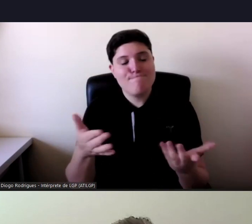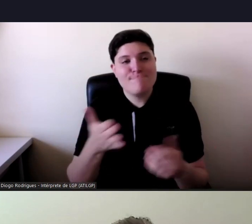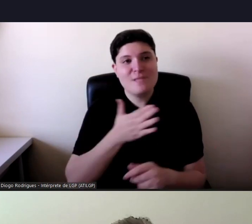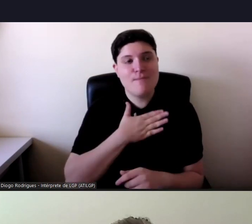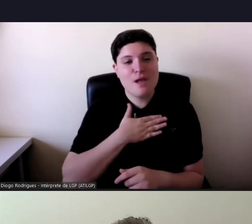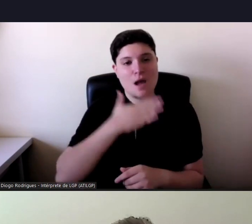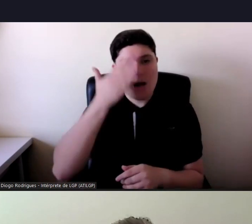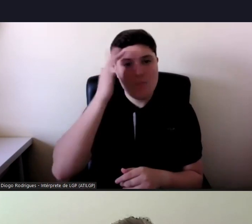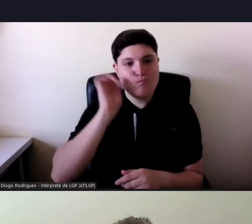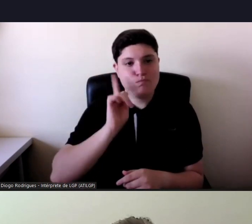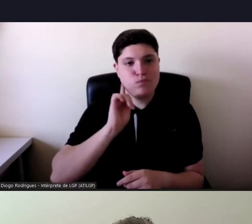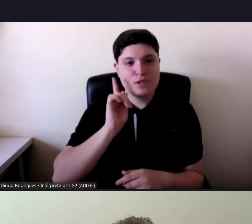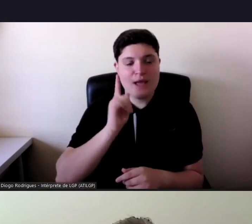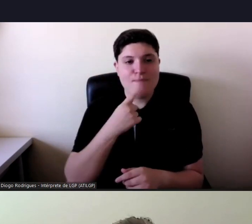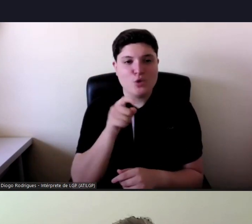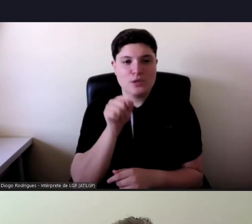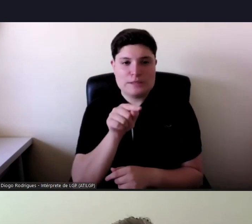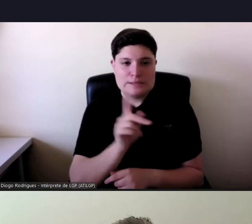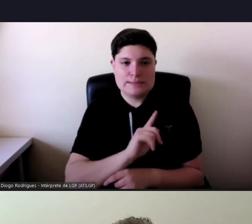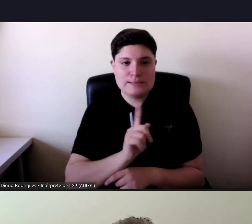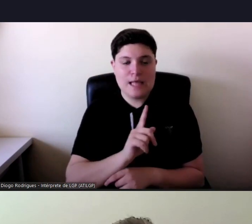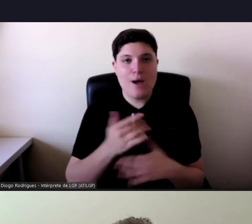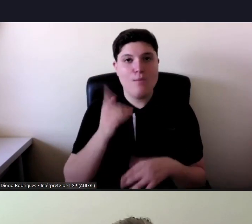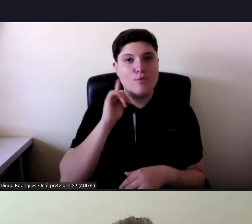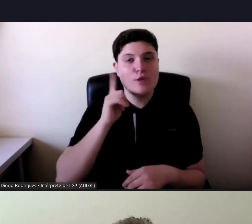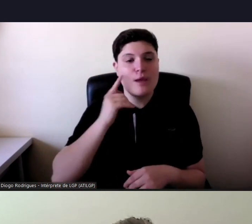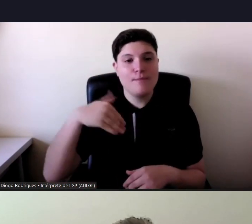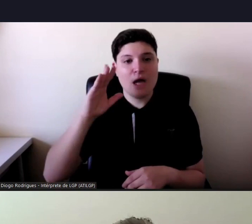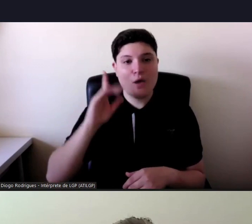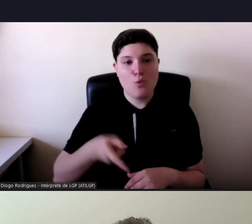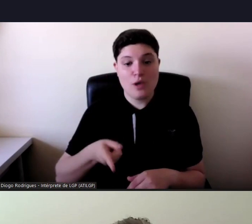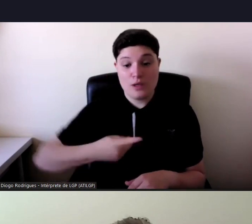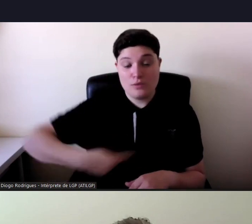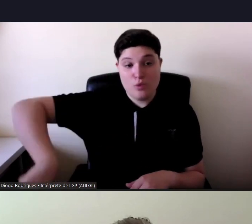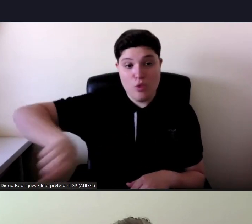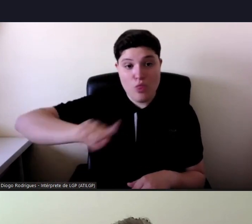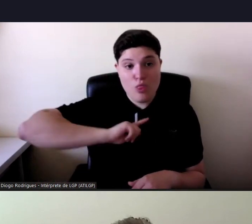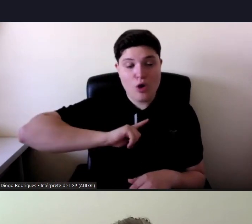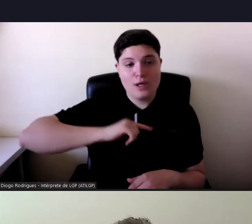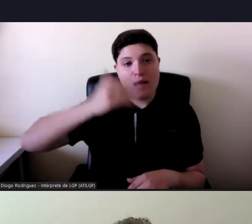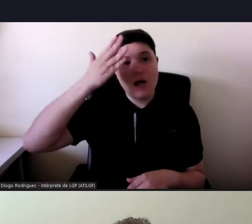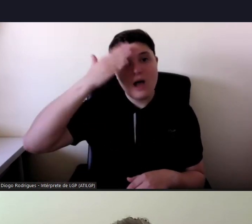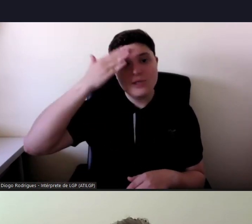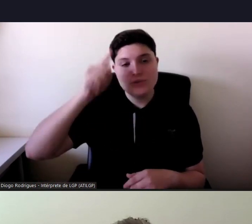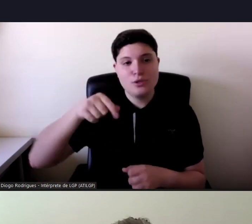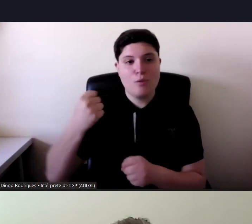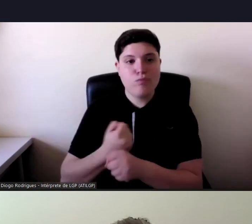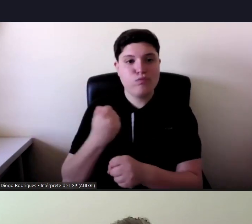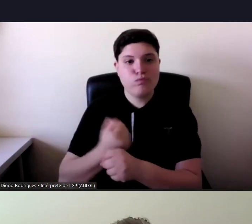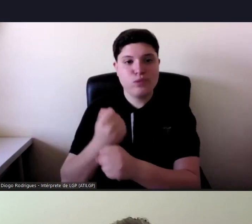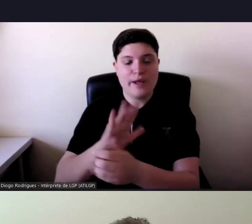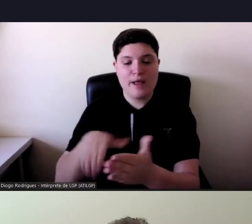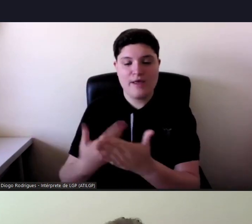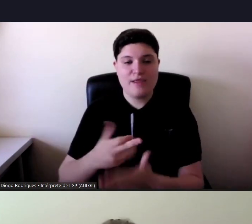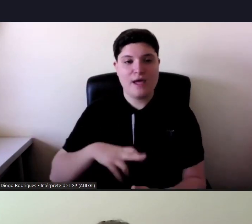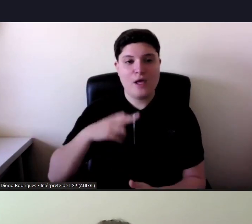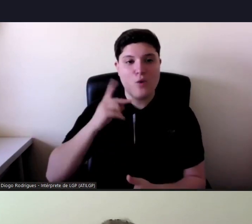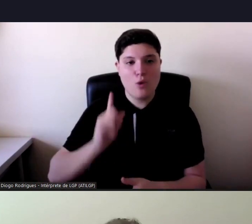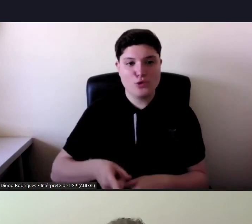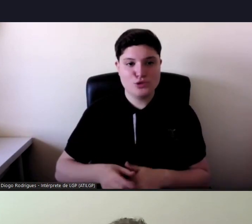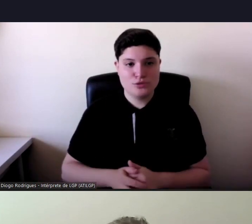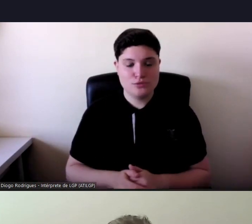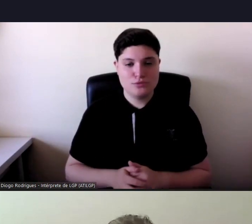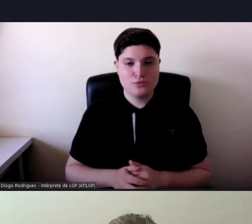bem, e eu trouxe isto aqui porque realmente Portugal foi o primeiro país a enquadrar na sua lei climática o